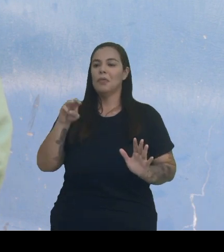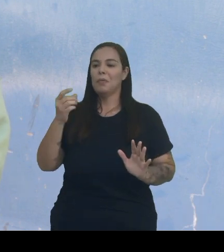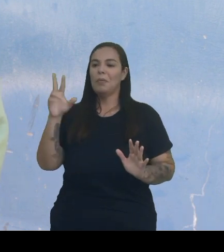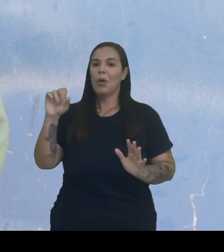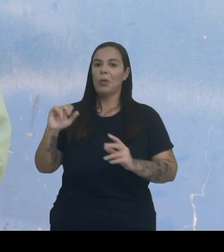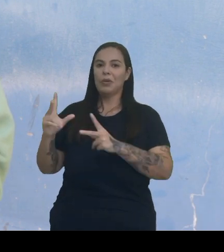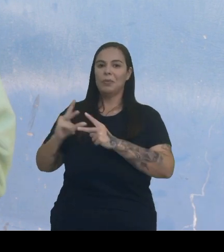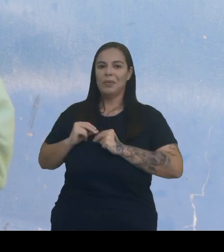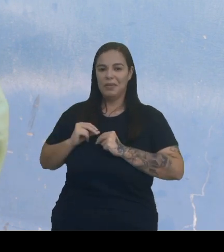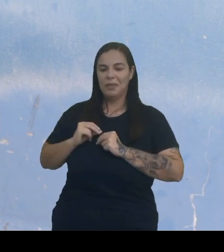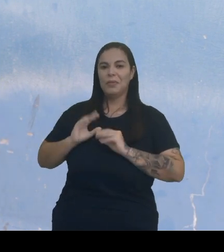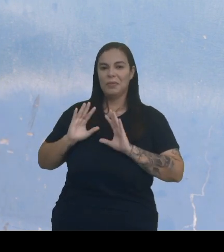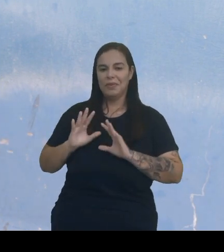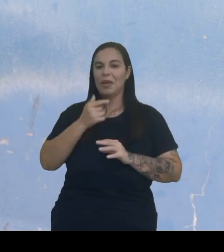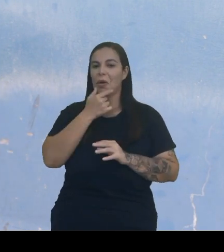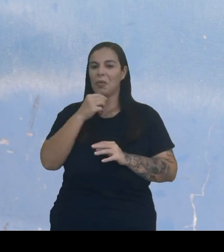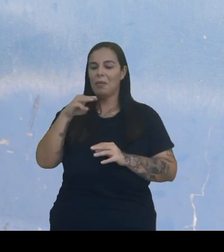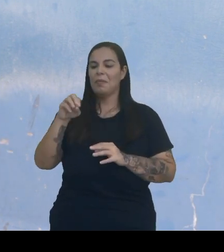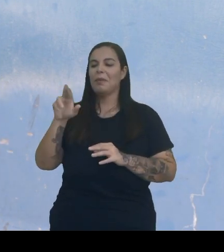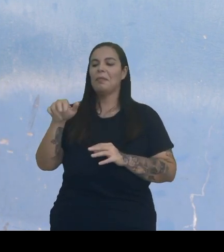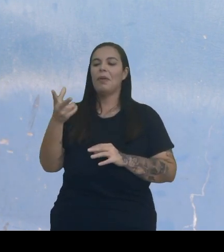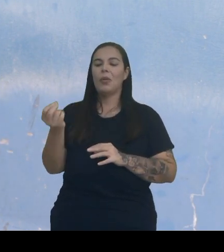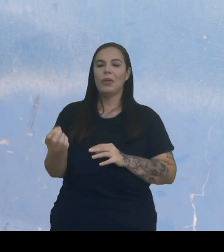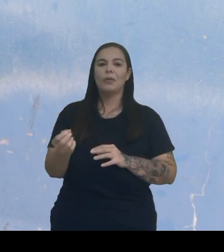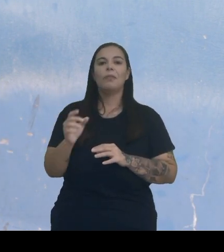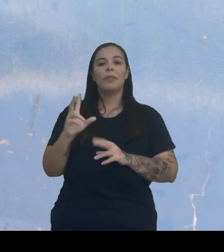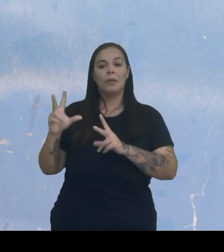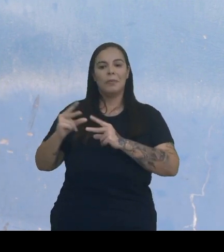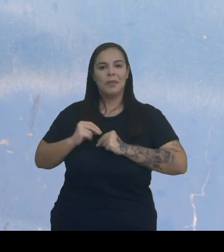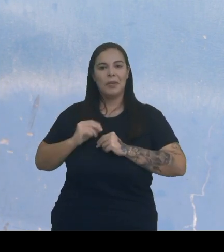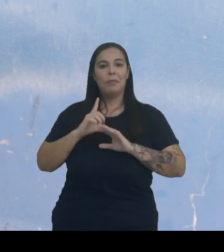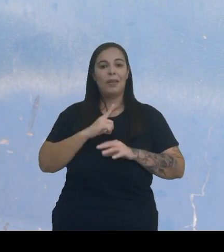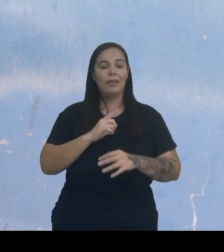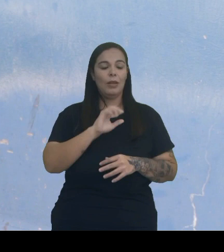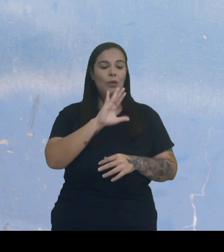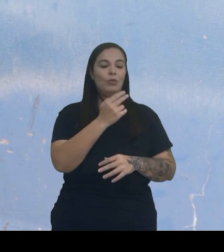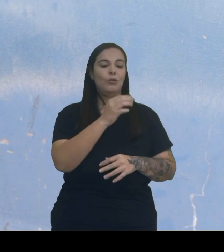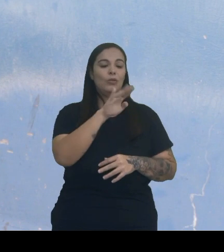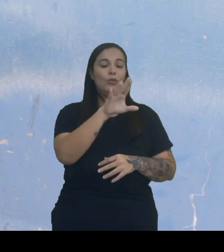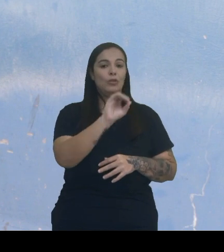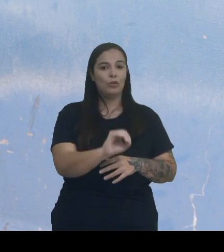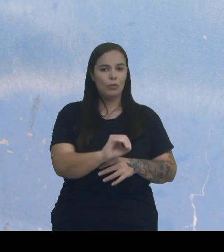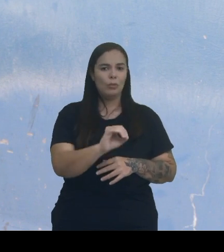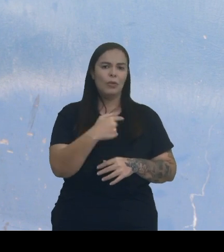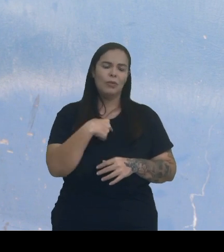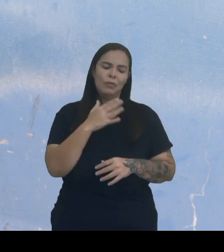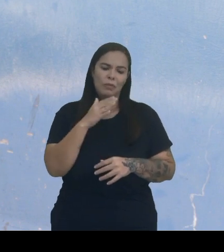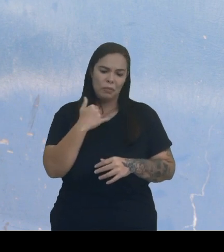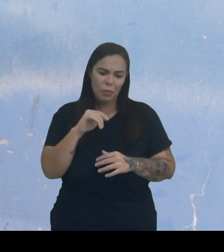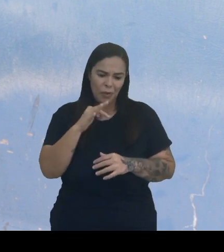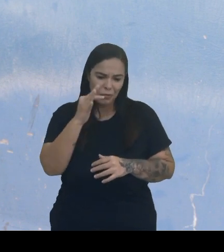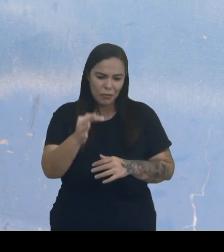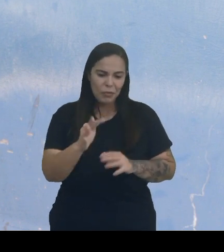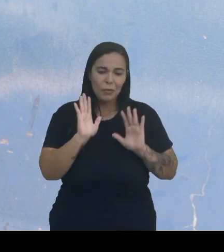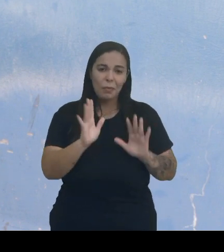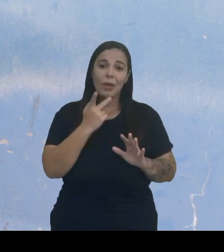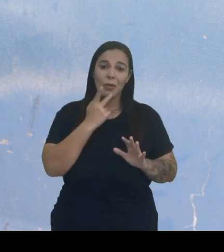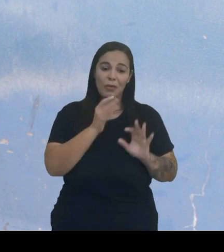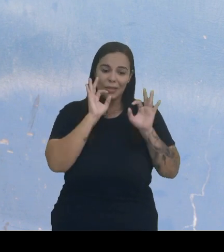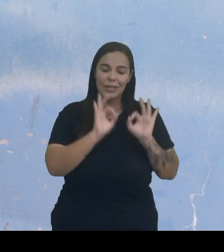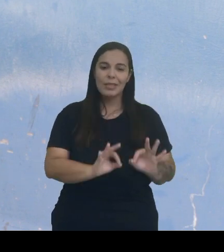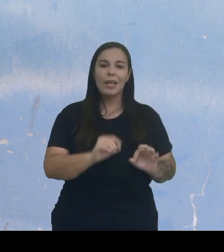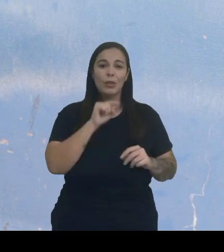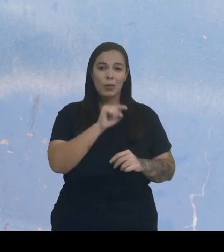lá esse chumbo aqui, eu digo para você de certeza como vou morrer um dia. Tá entendendo? Esse chumbo que está